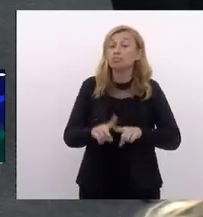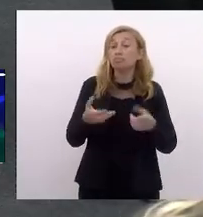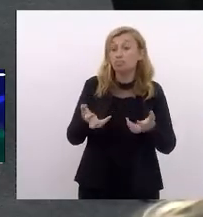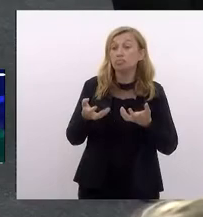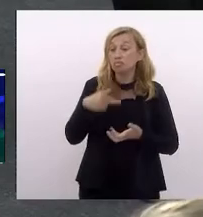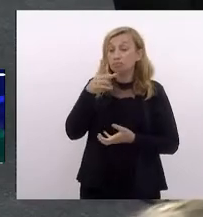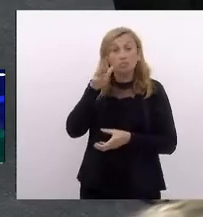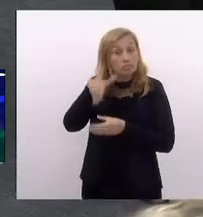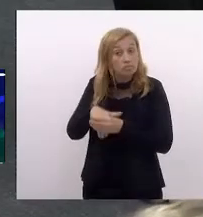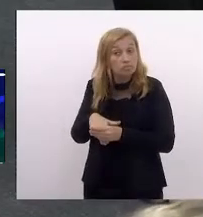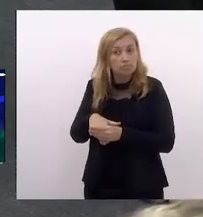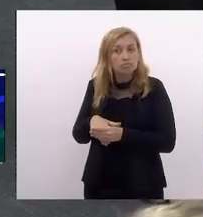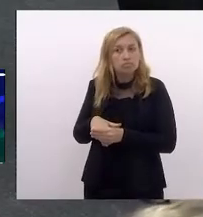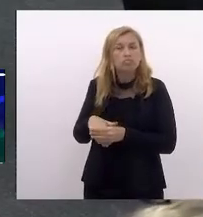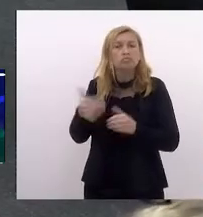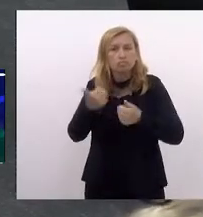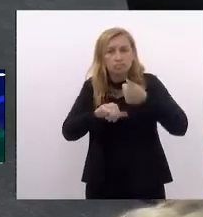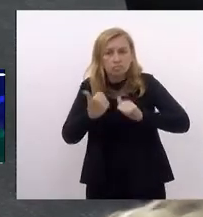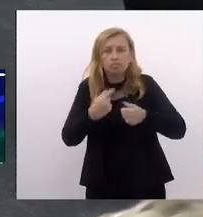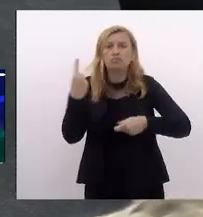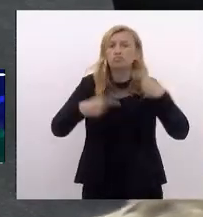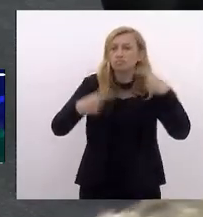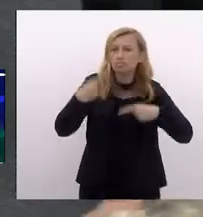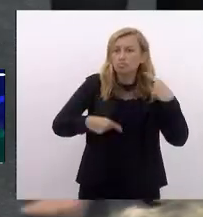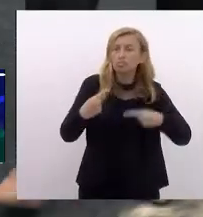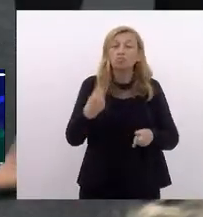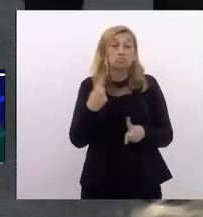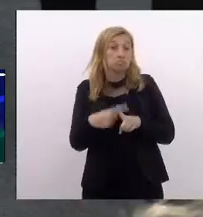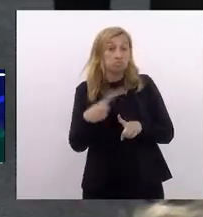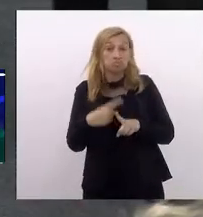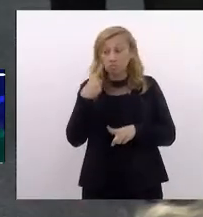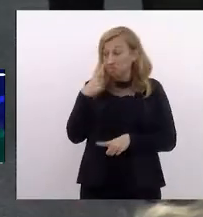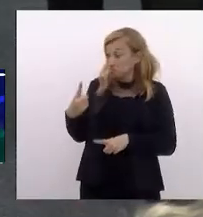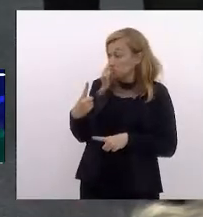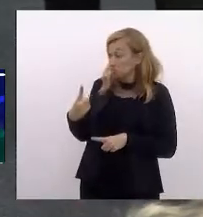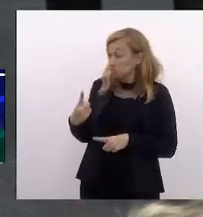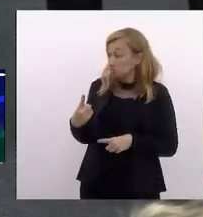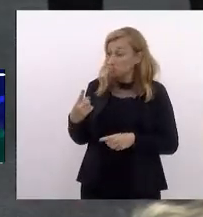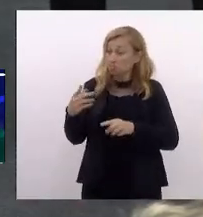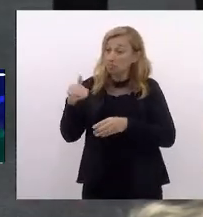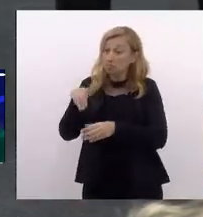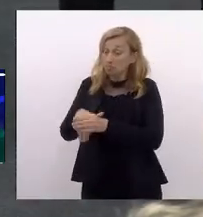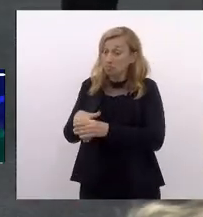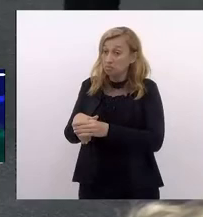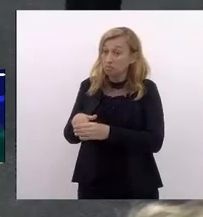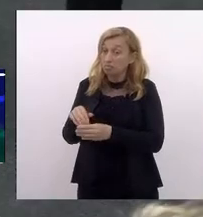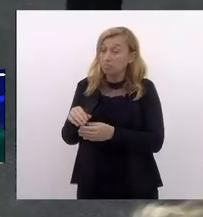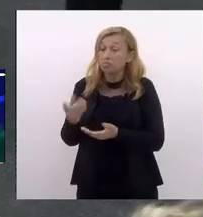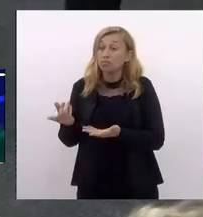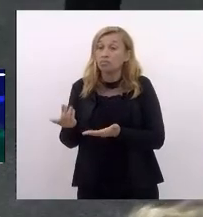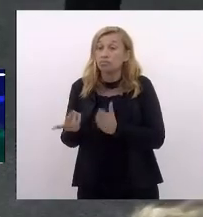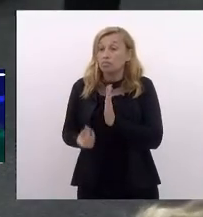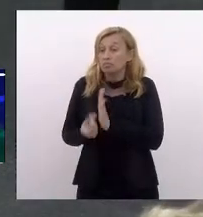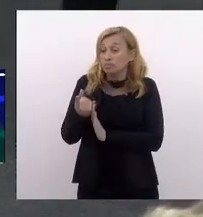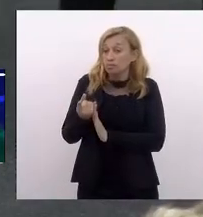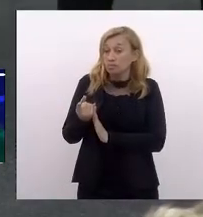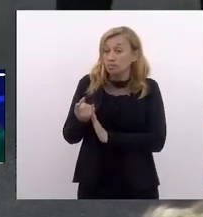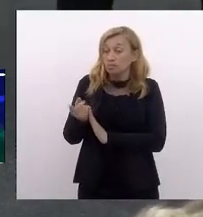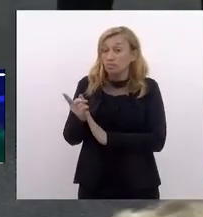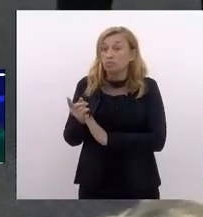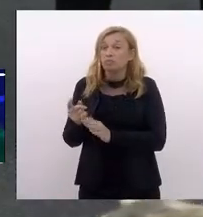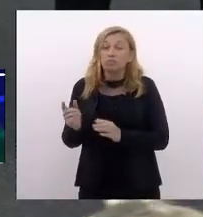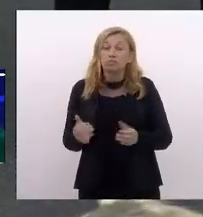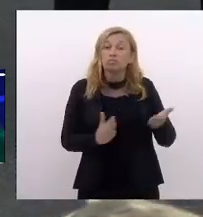que declararam voto o que faz avaliação política porque vejo entre a votação de uma peça orçamentária e